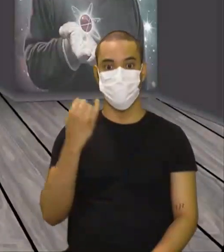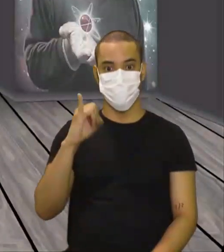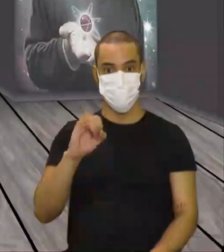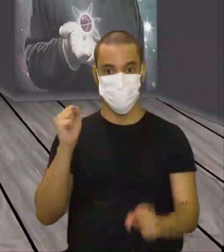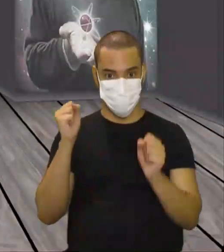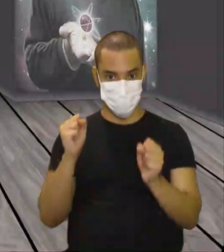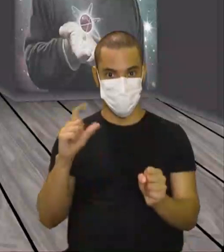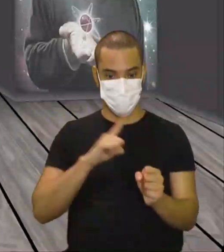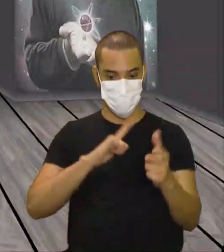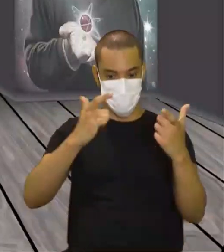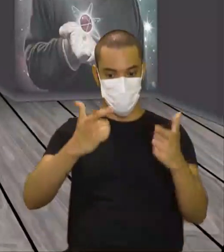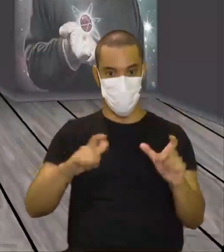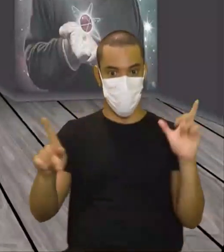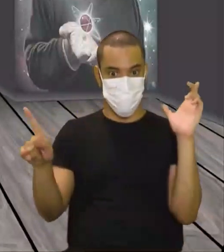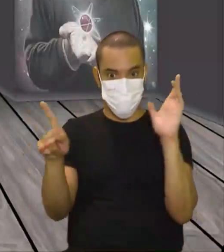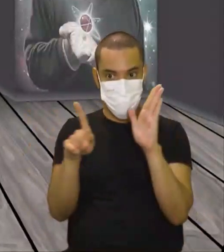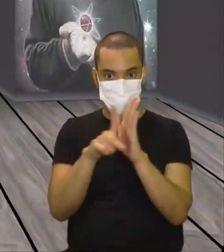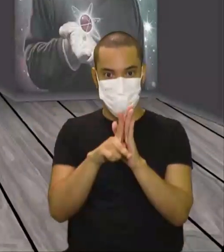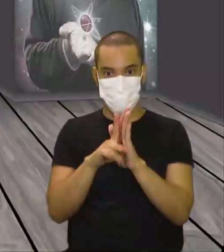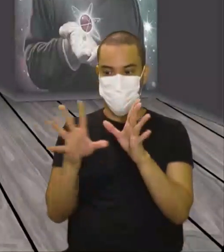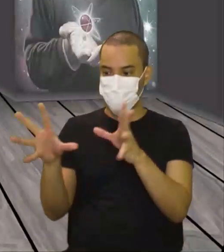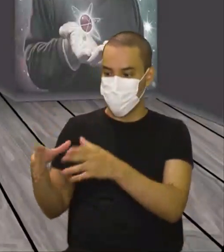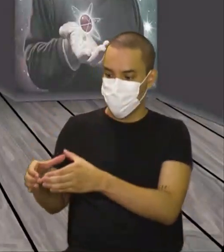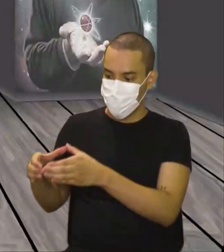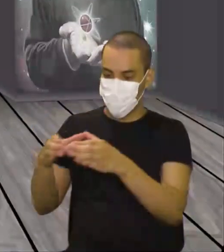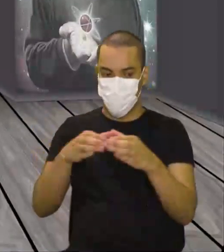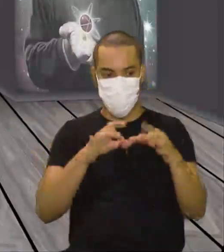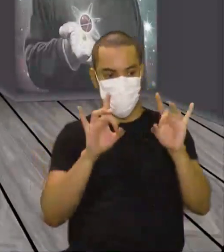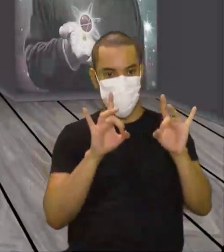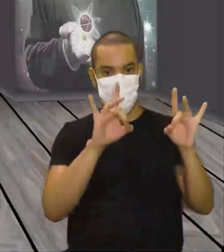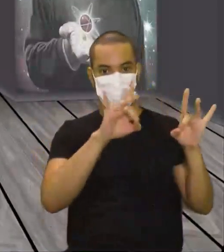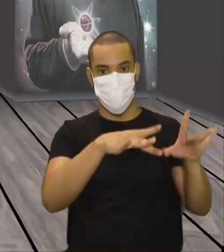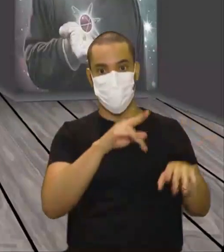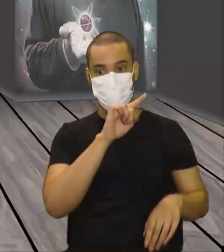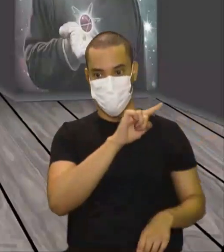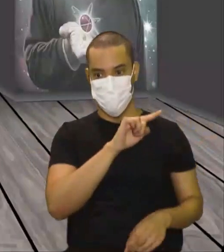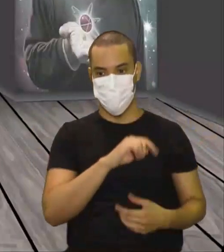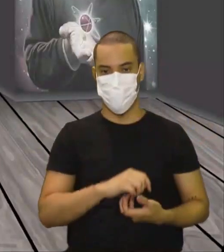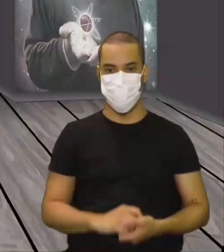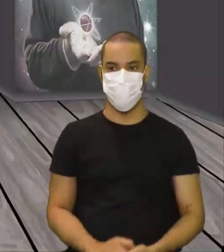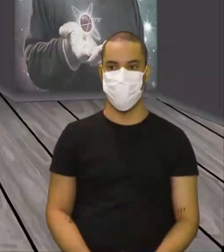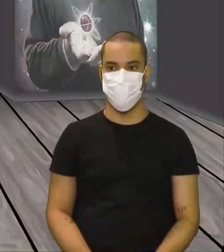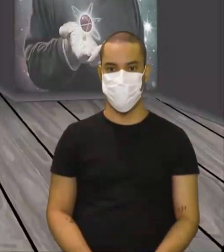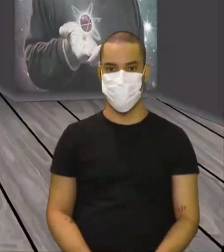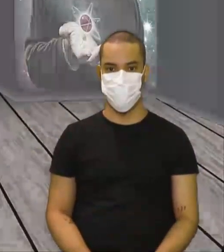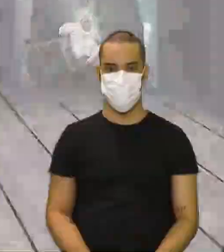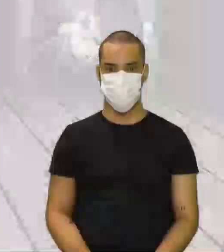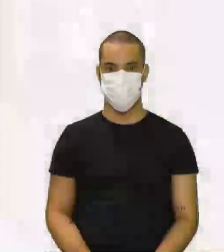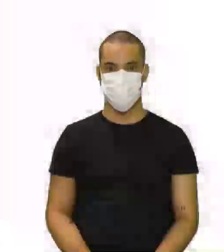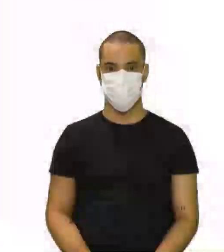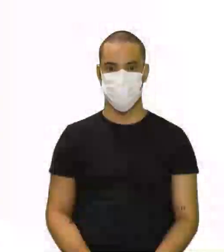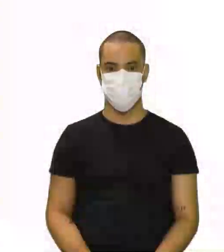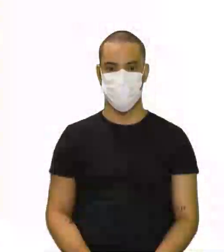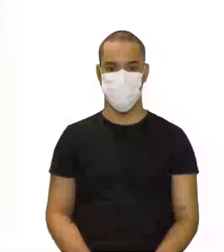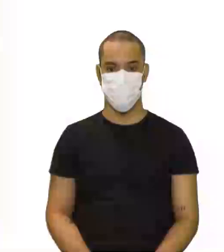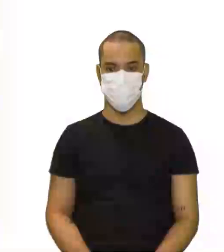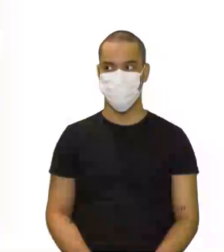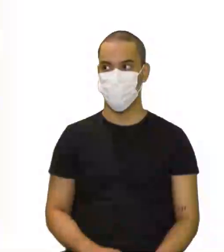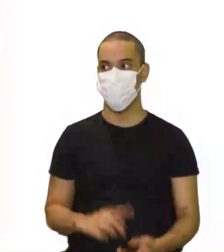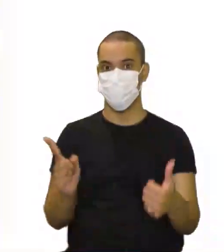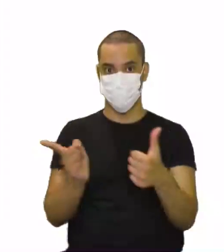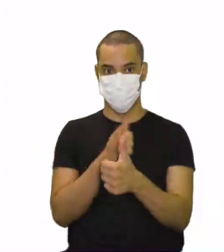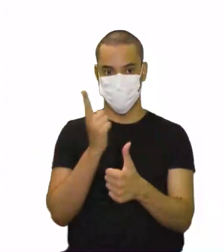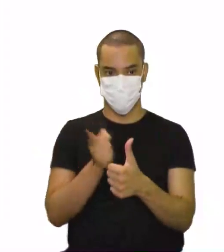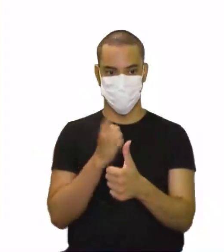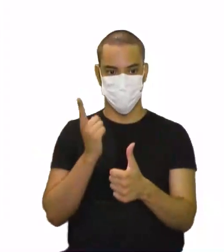puder, tiver um local de descarte, leve até esse local de descarte, tá bom? Então vamos continuar lá. Então aí, primeiro